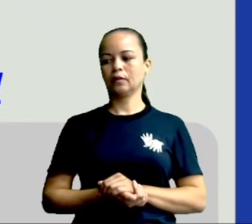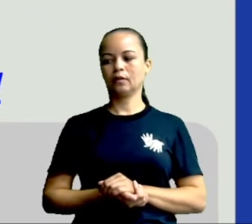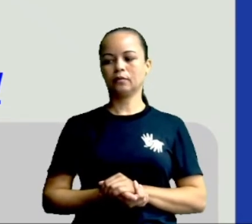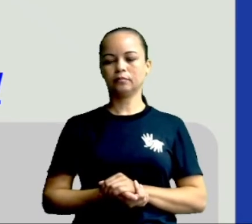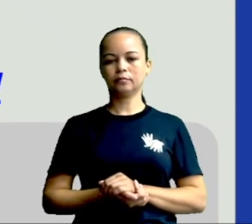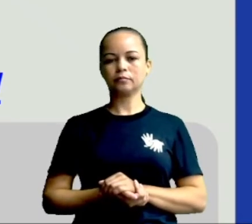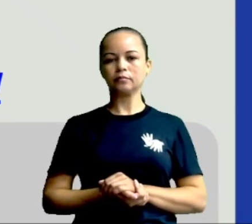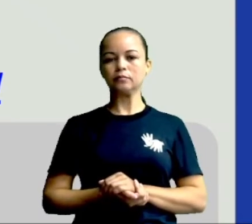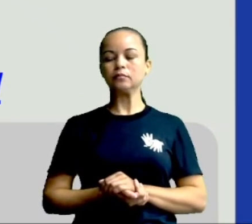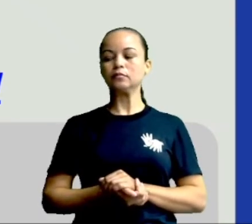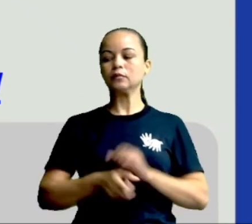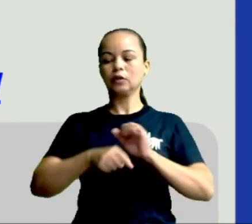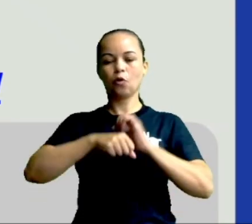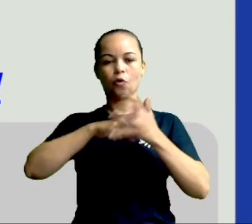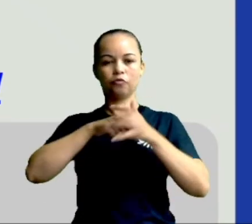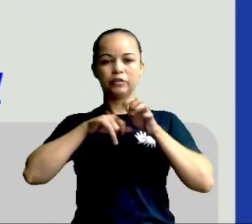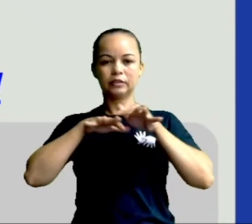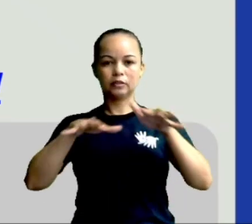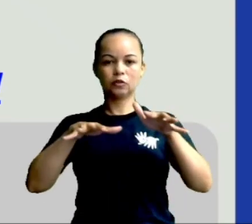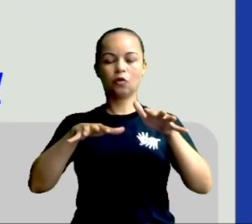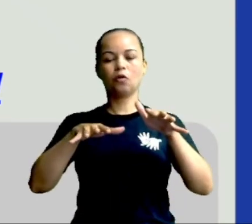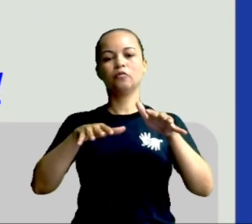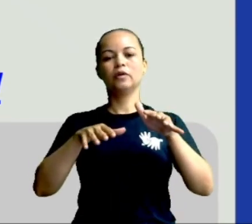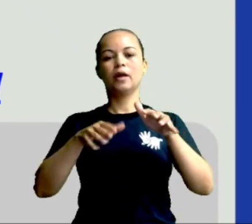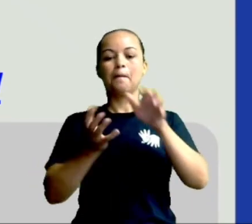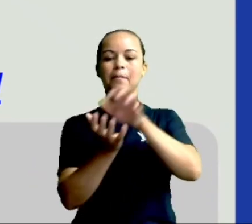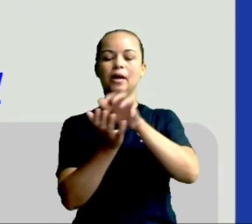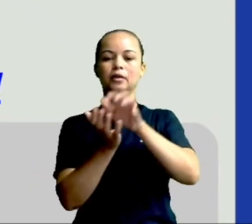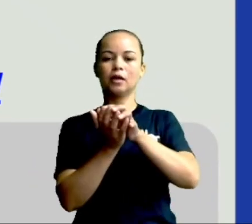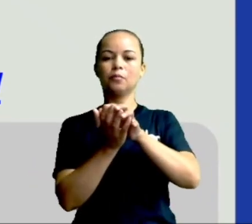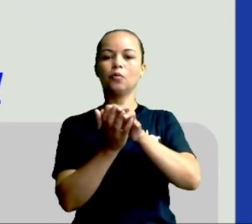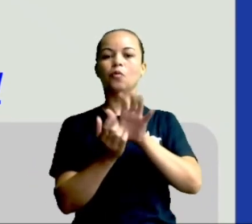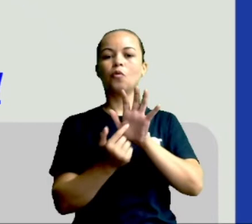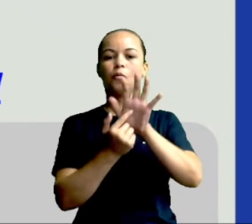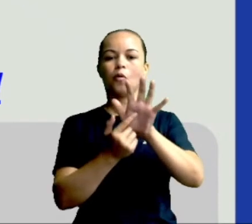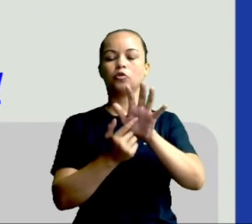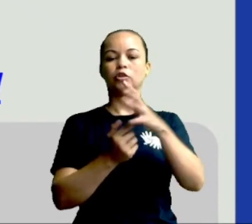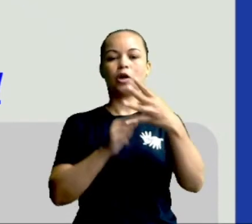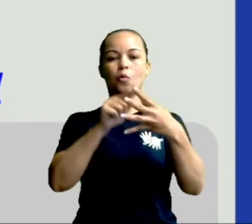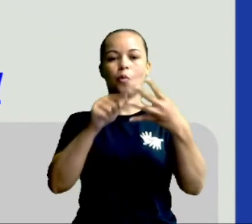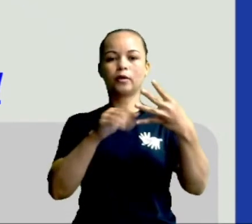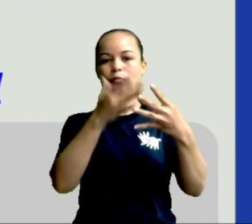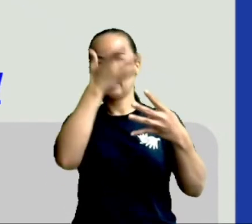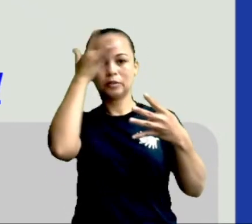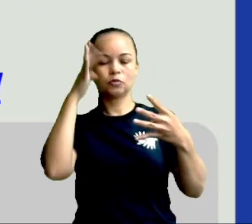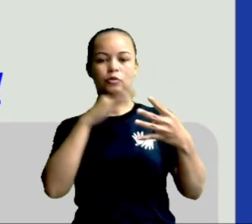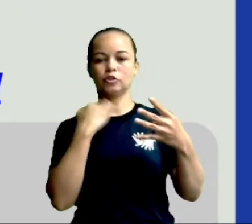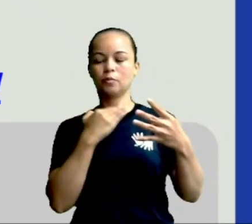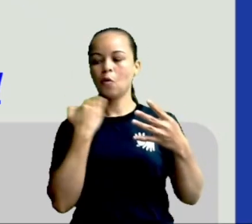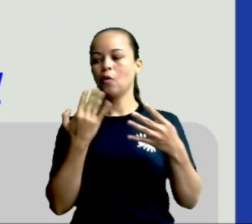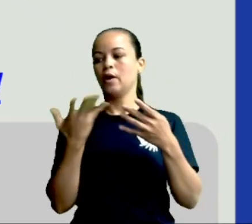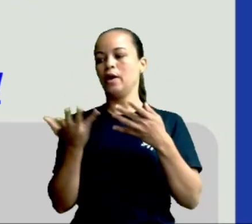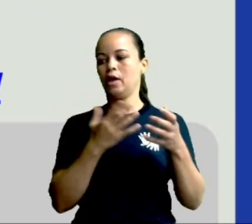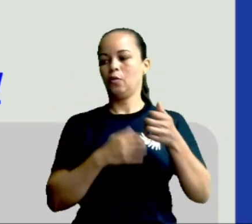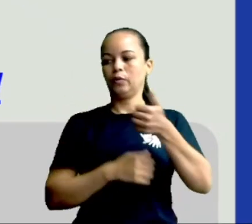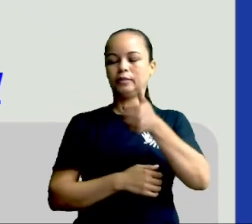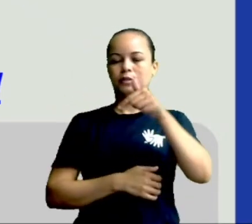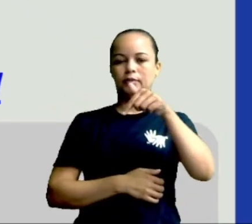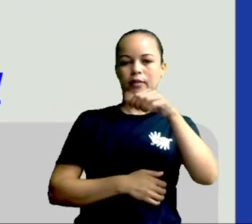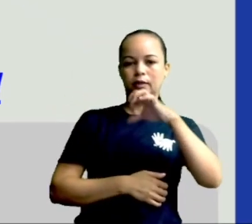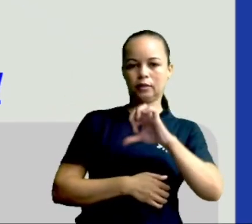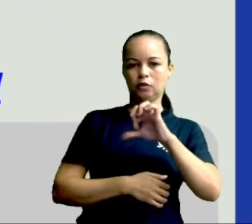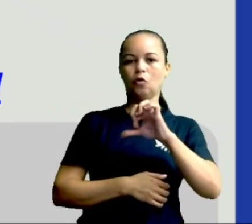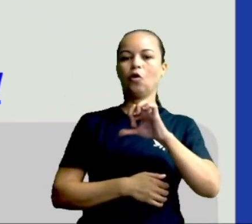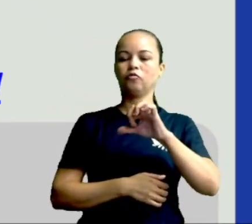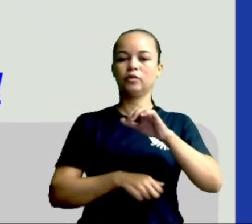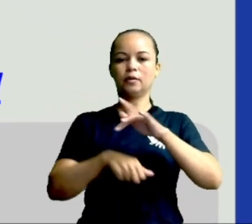Covid-19. Pernambuco registra mais 4 mortes e 179 casos. A Secretaria Estadual de Saúde